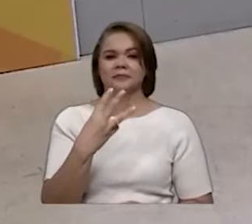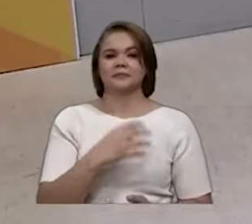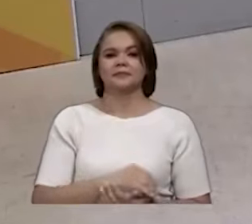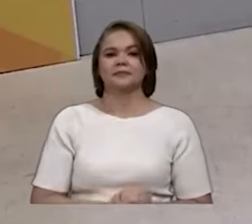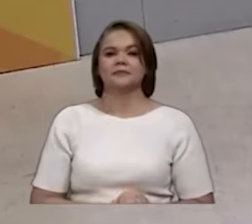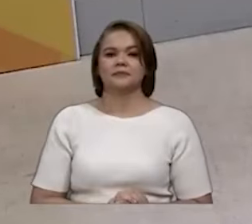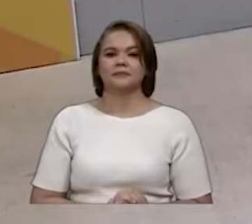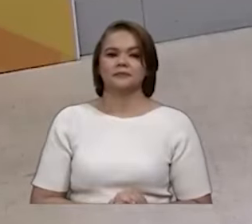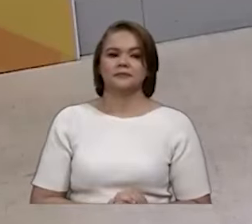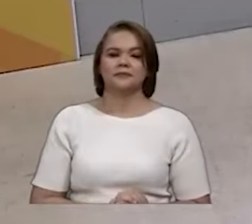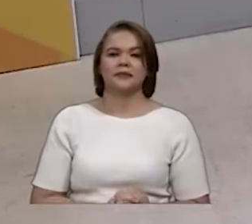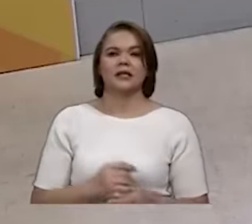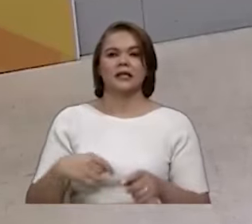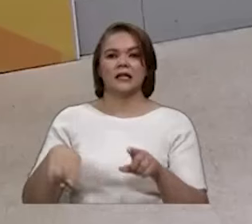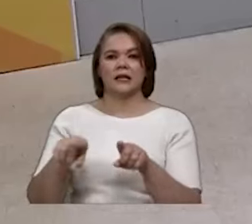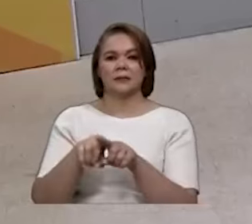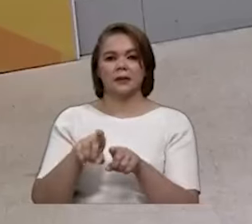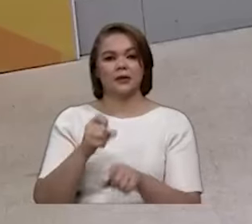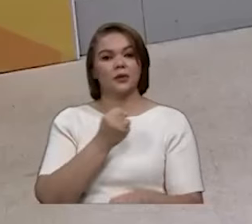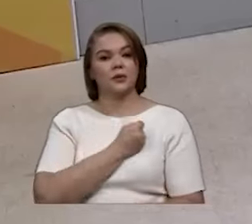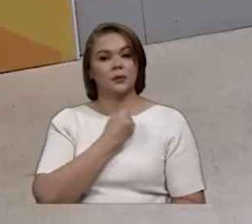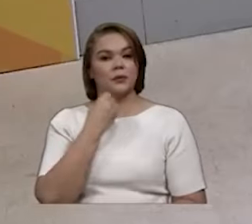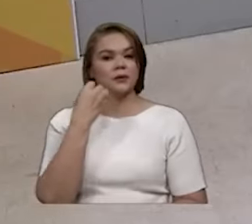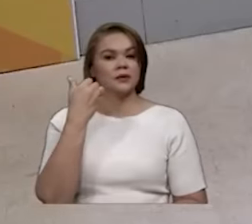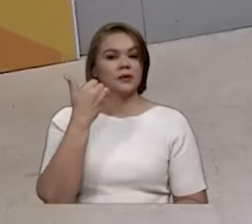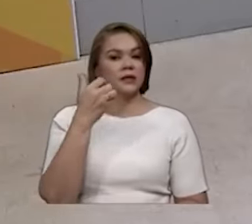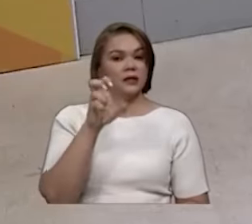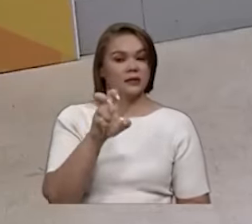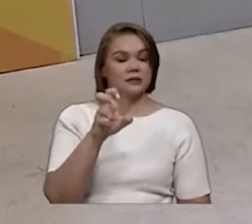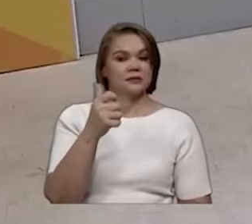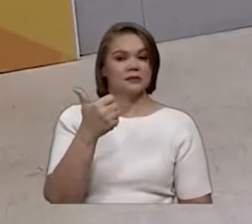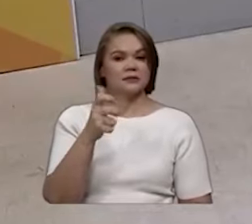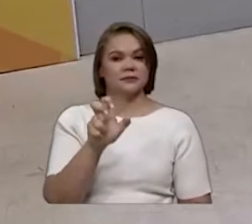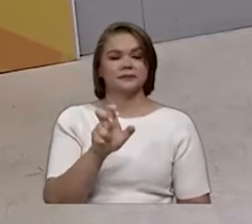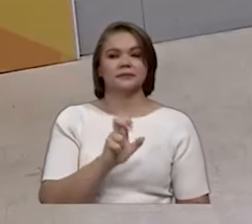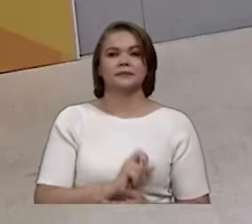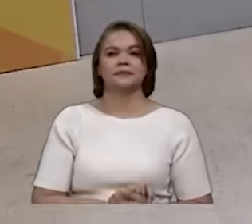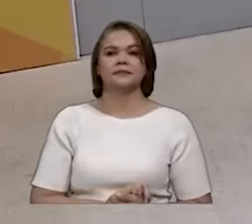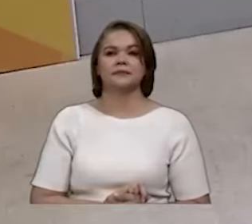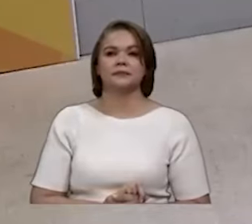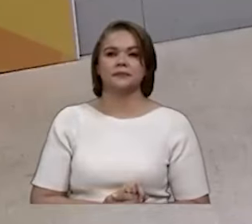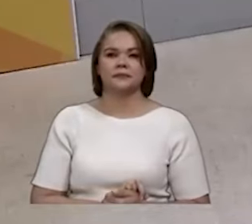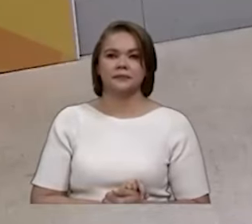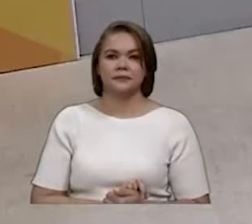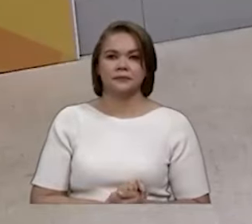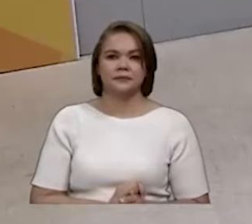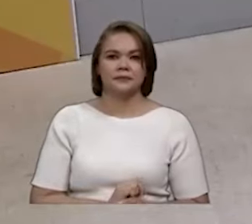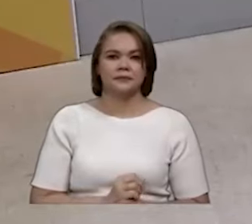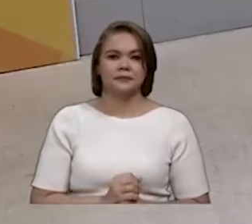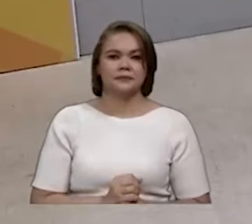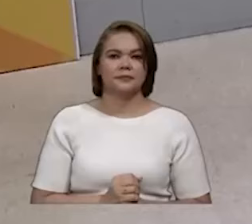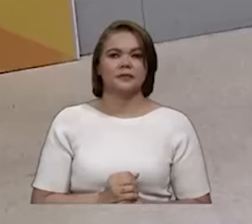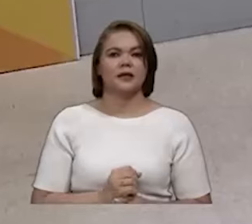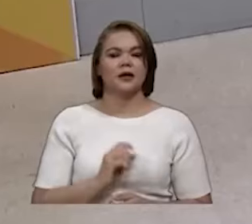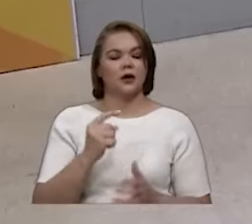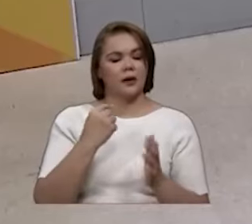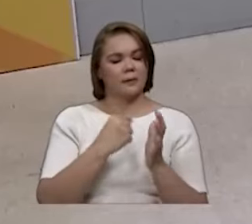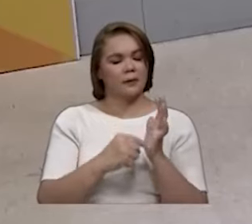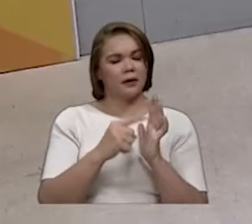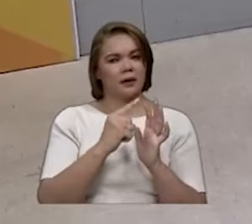número 3. Subiu também a bolinha de número 15. 15 é a bolinha sorteada agora, já pode